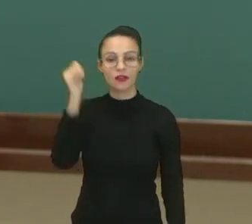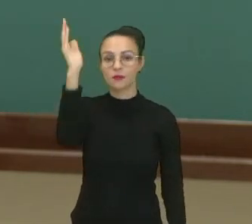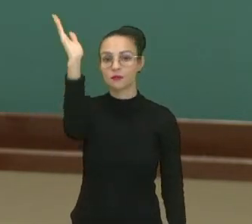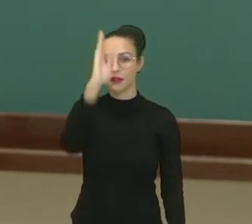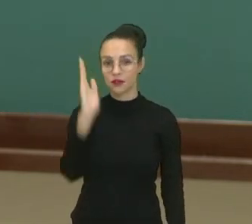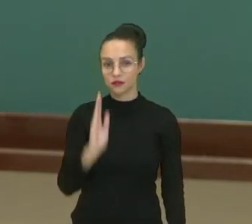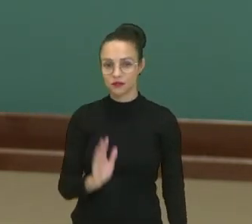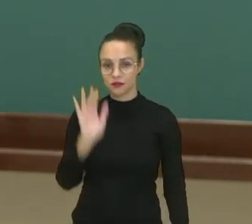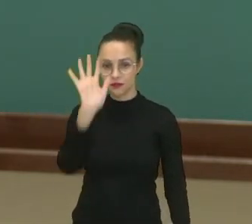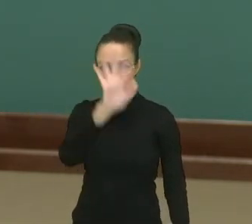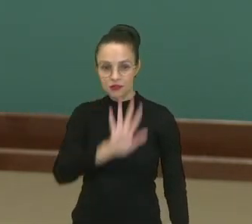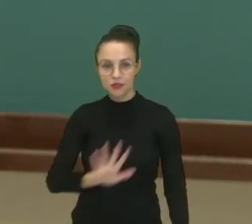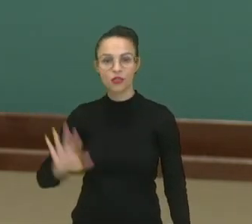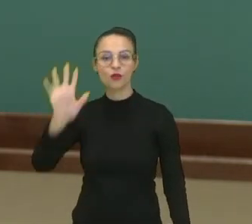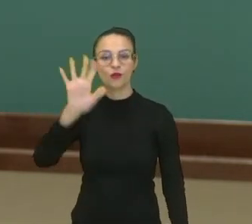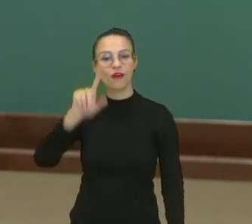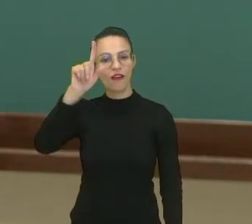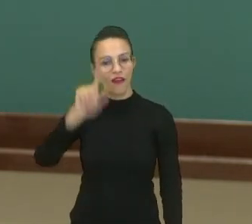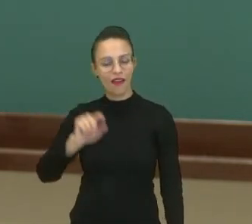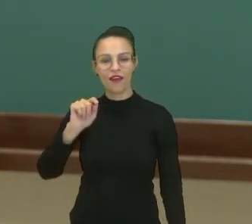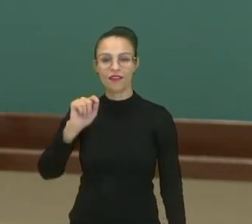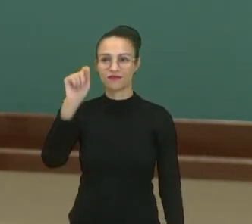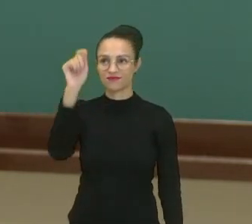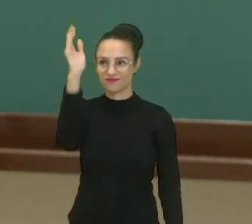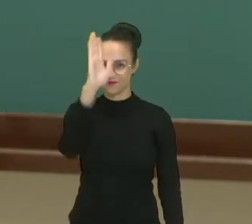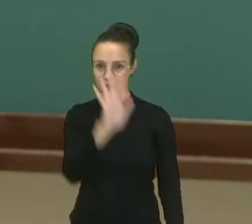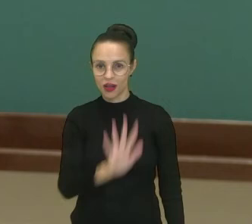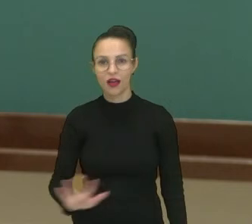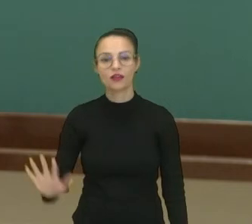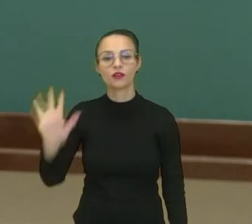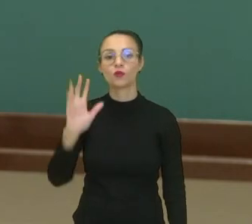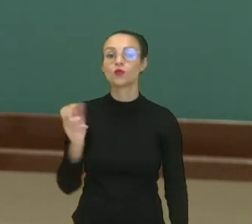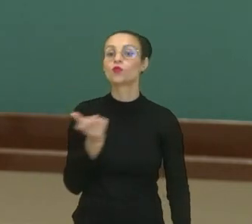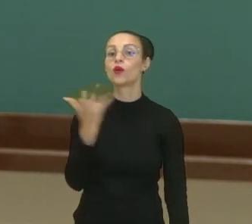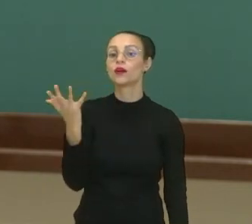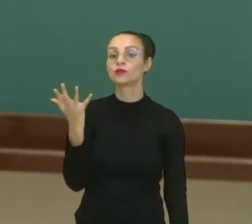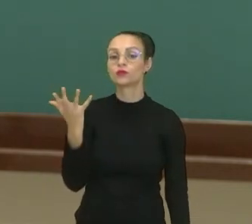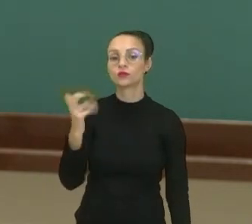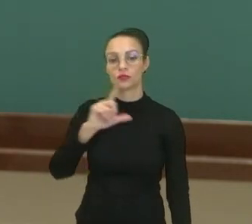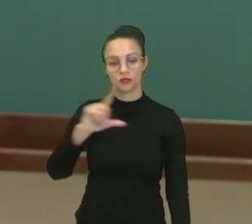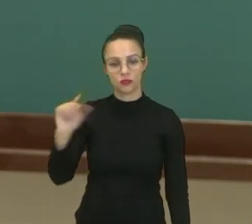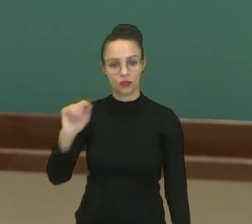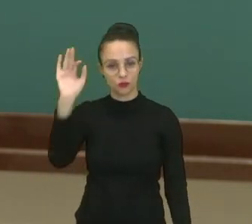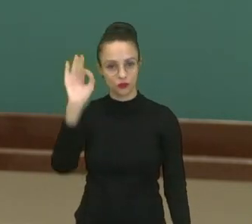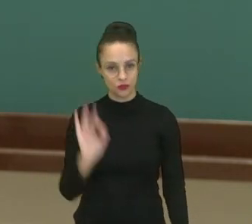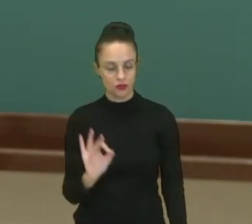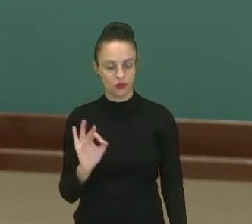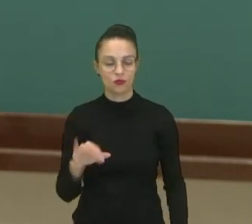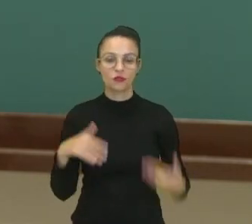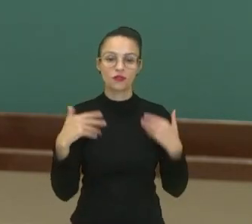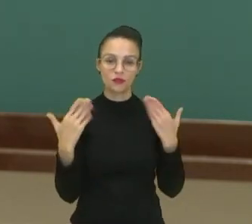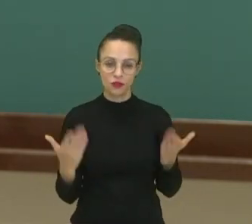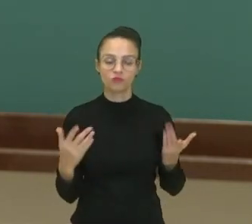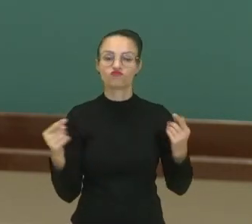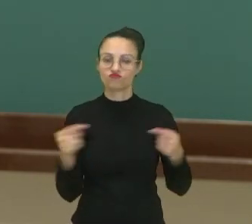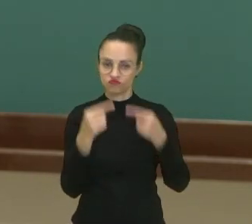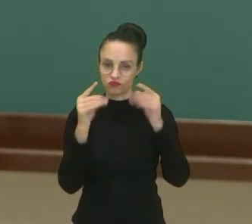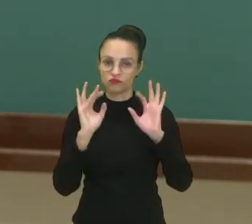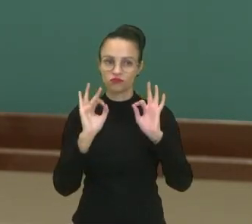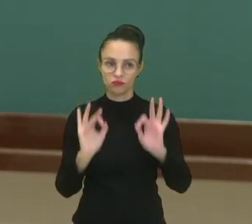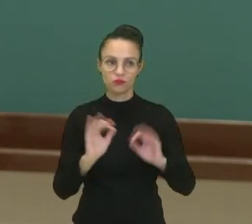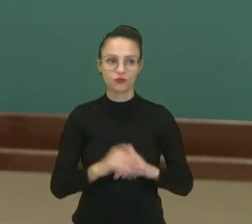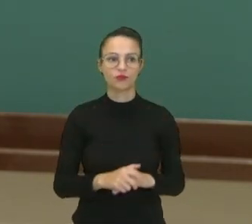o quê? O território nacional. Quanto do território nacional? 100%. Então, confere.